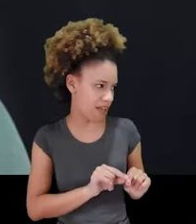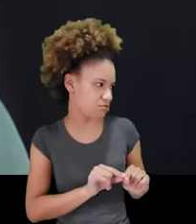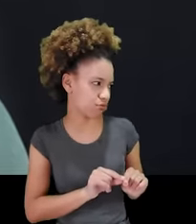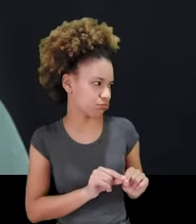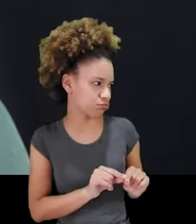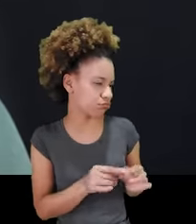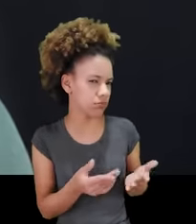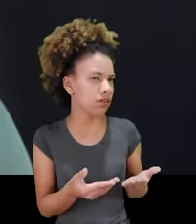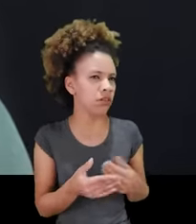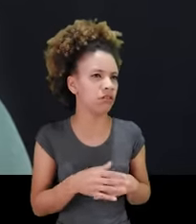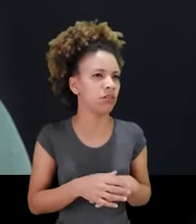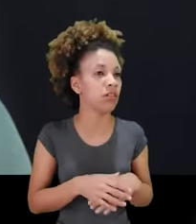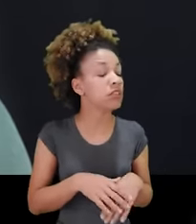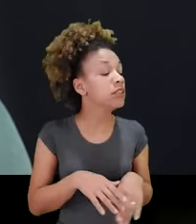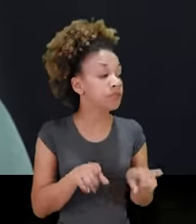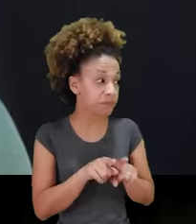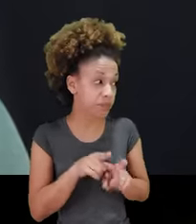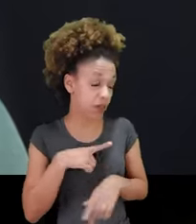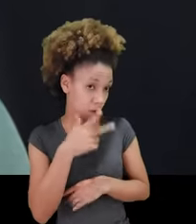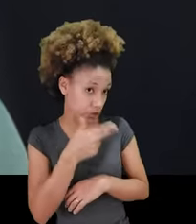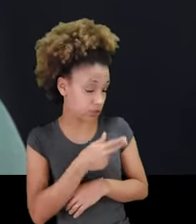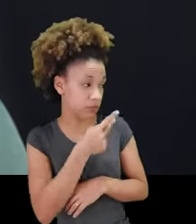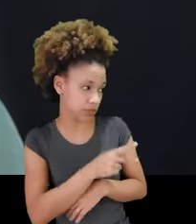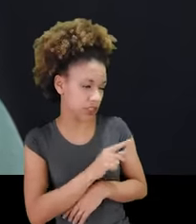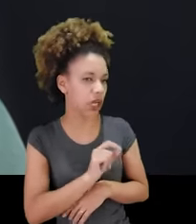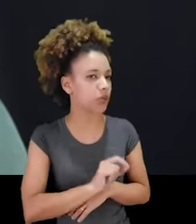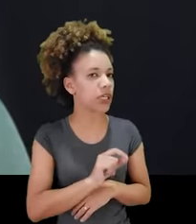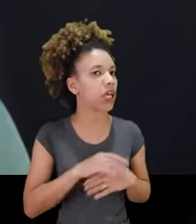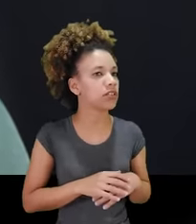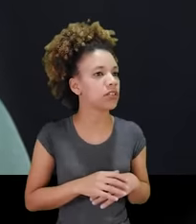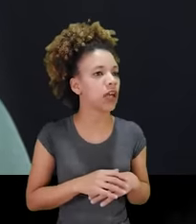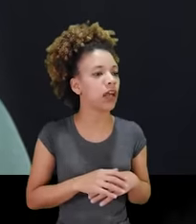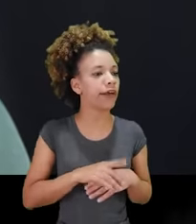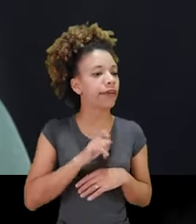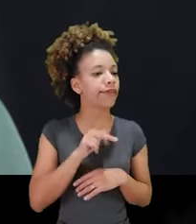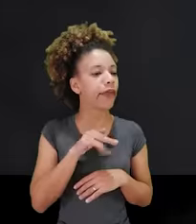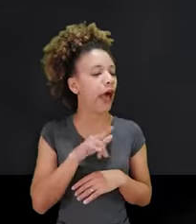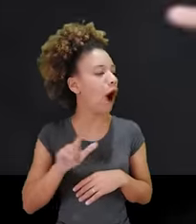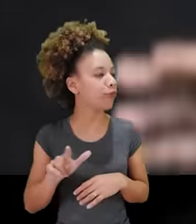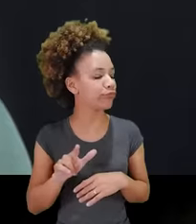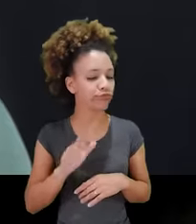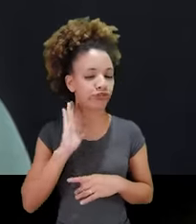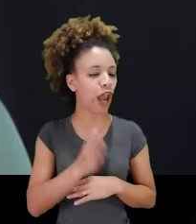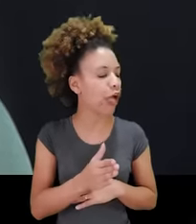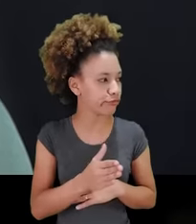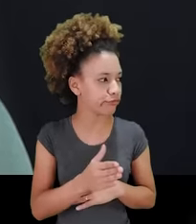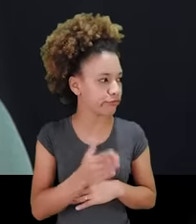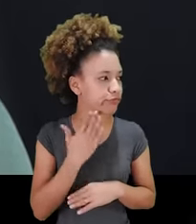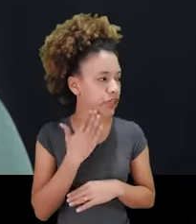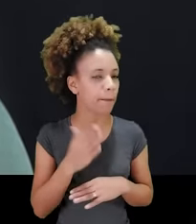mais sisos. Tem um achismo que a gente tem sobre vocês, que é o fato de vocês serem muito literais. A gente tem essa coisa do